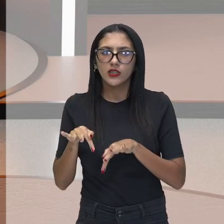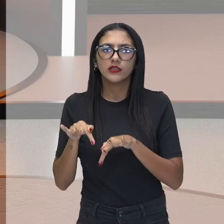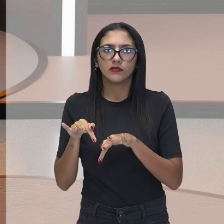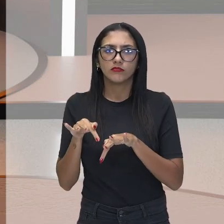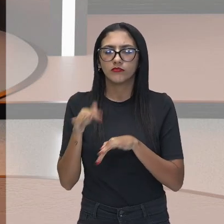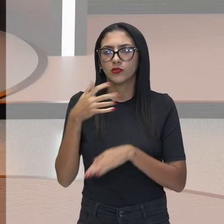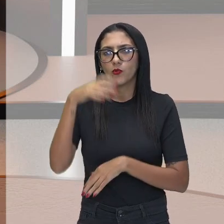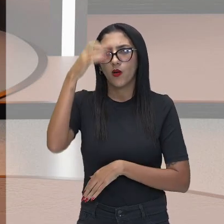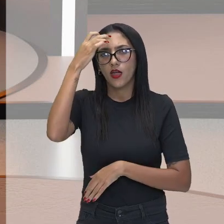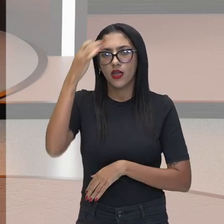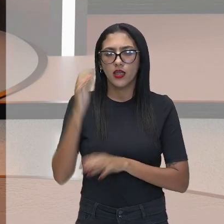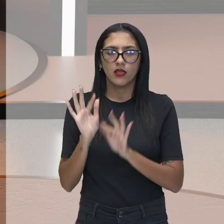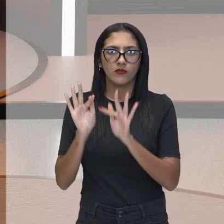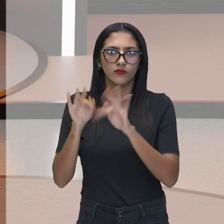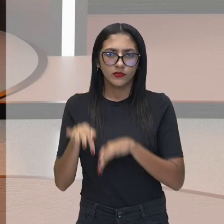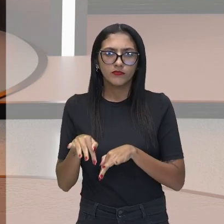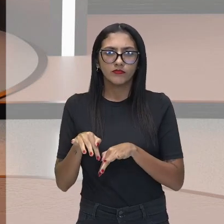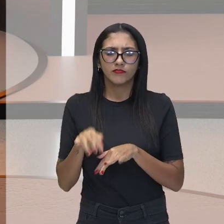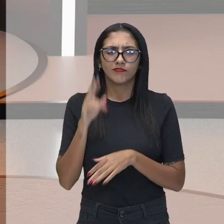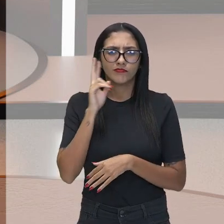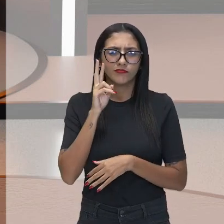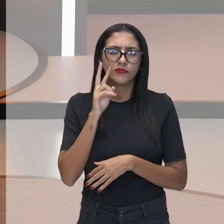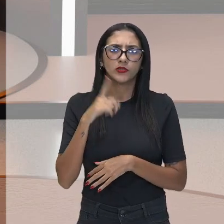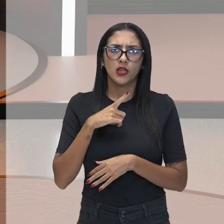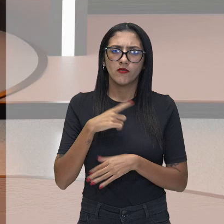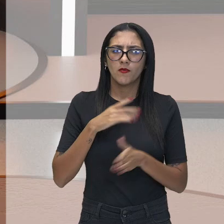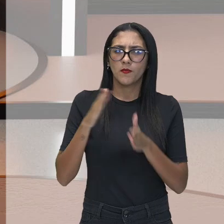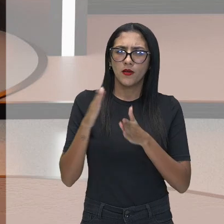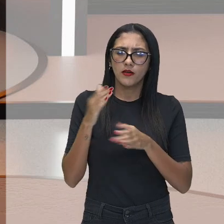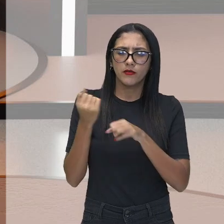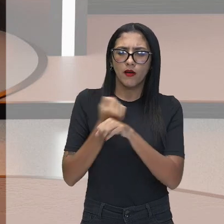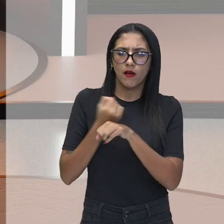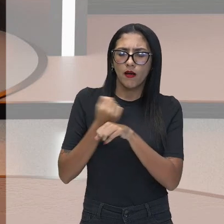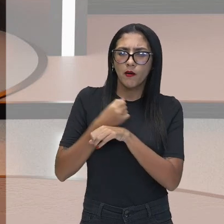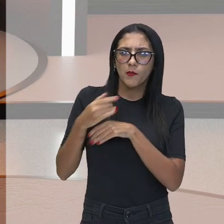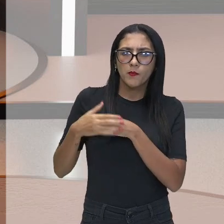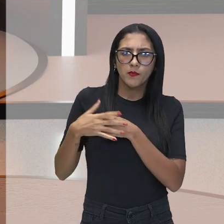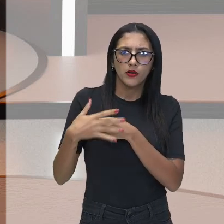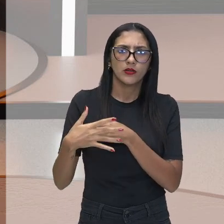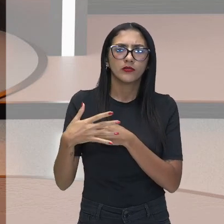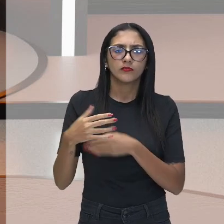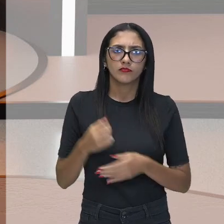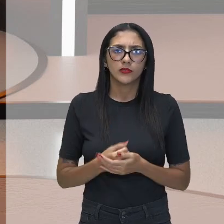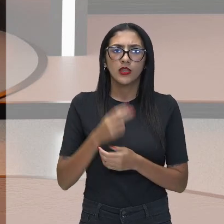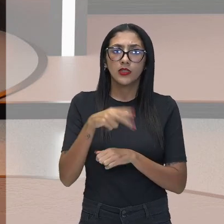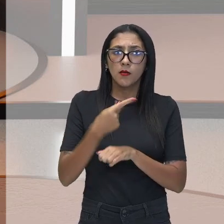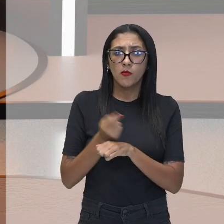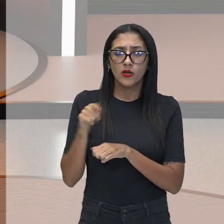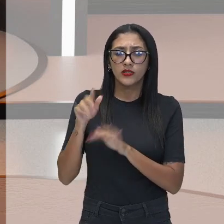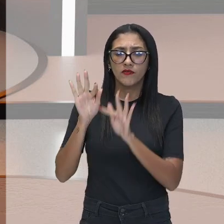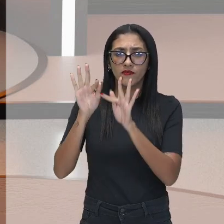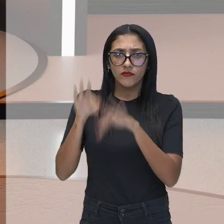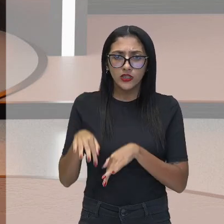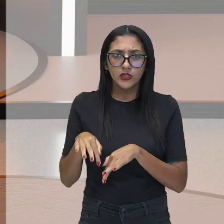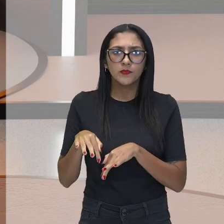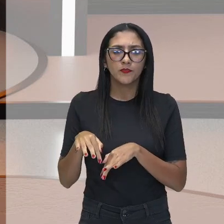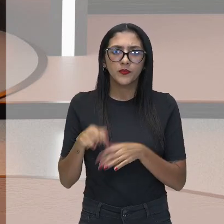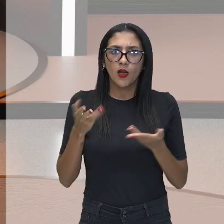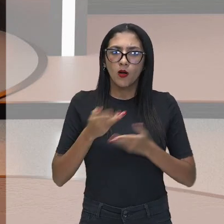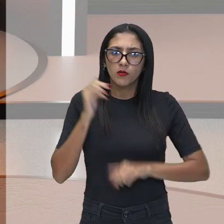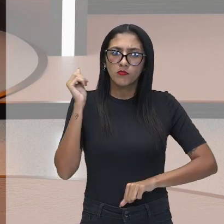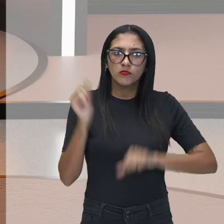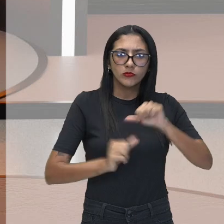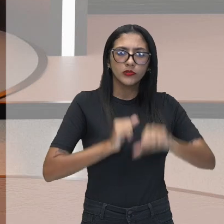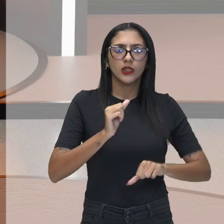nós estávamos vivendo um período de monarquia e agora nós vamos ter o processo de instauração de uma república, ou seja, uma grande